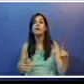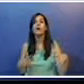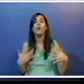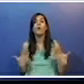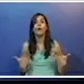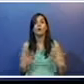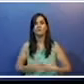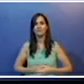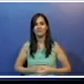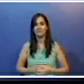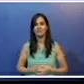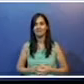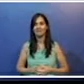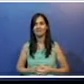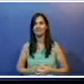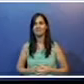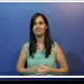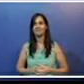correta?